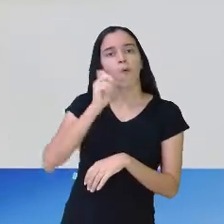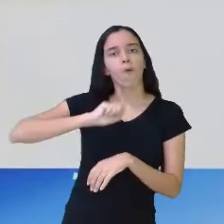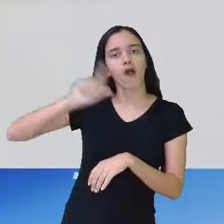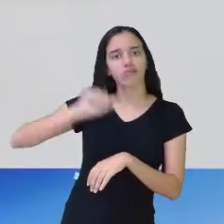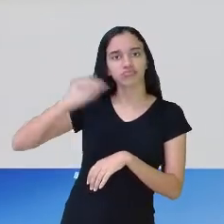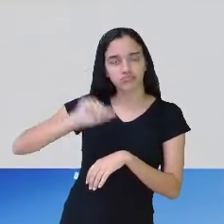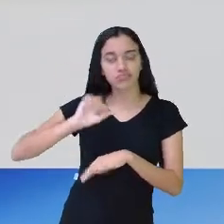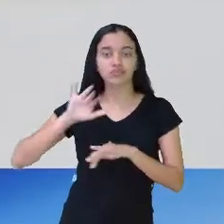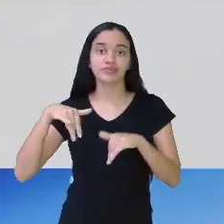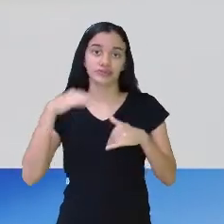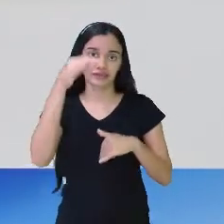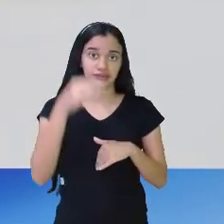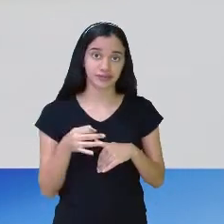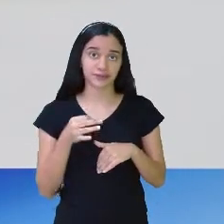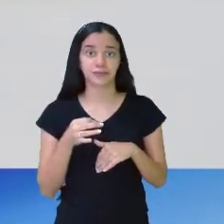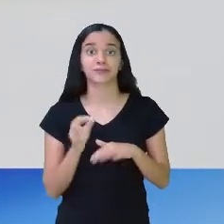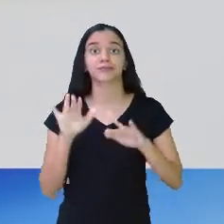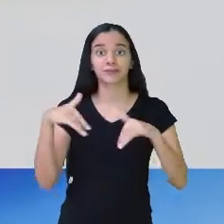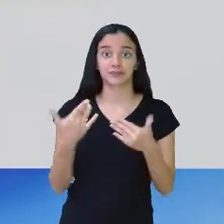certo?